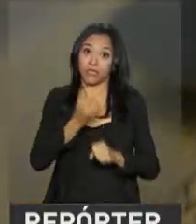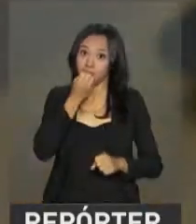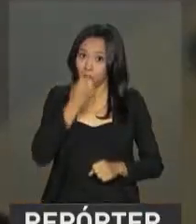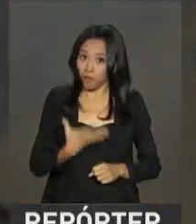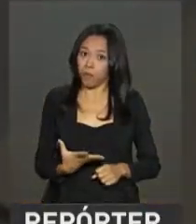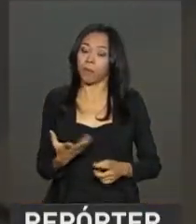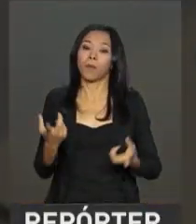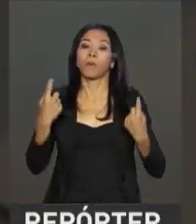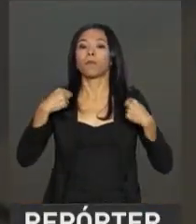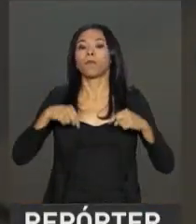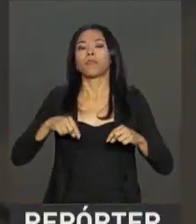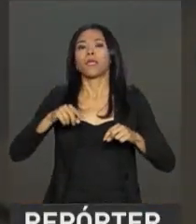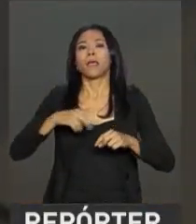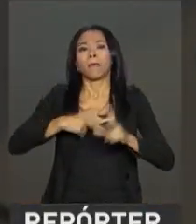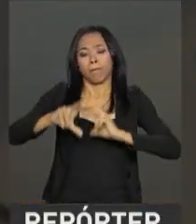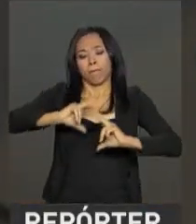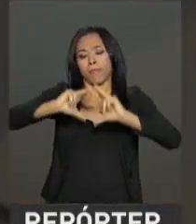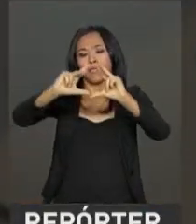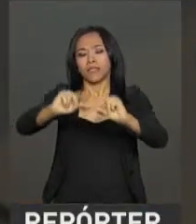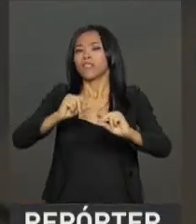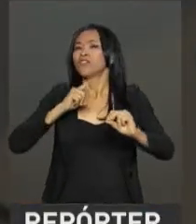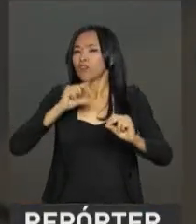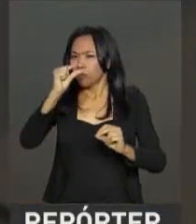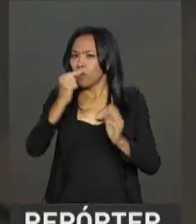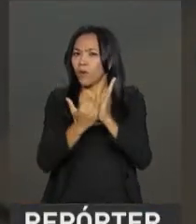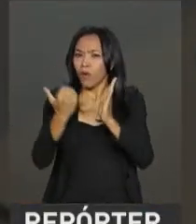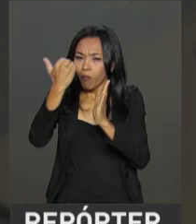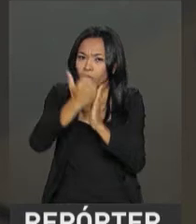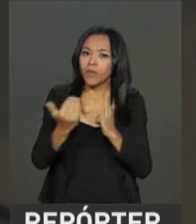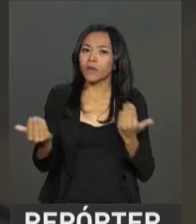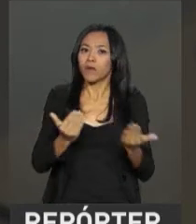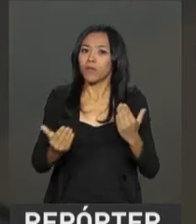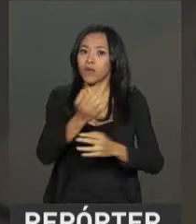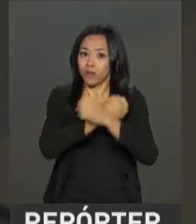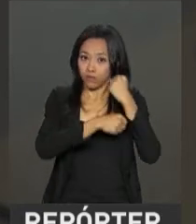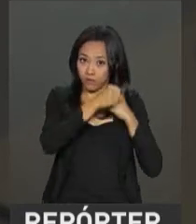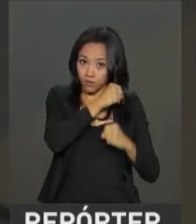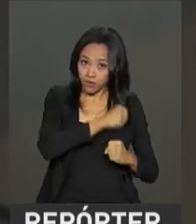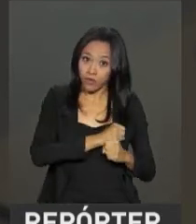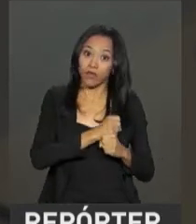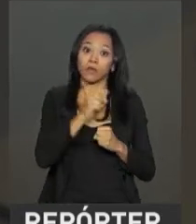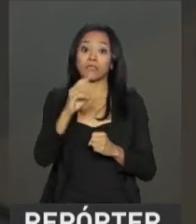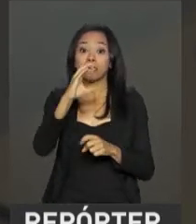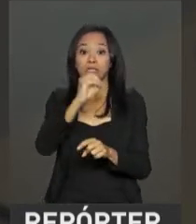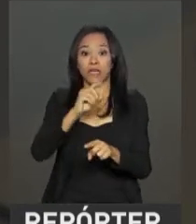os presentes em geral tiveram um pequeno aumento médio em relação a 2016, de